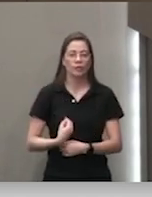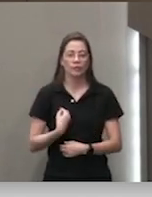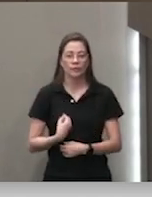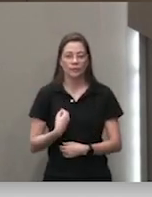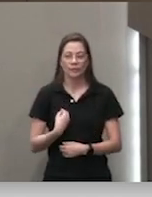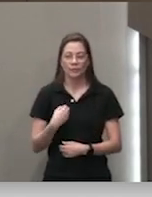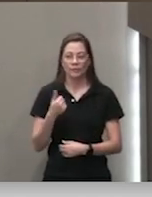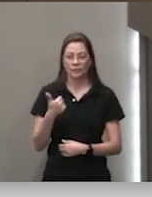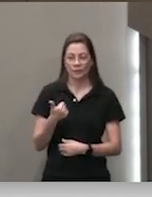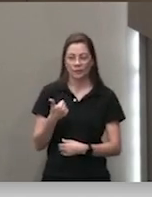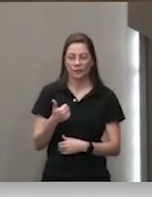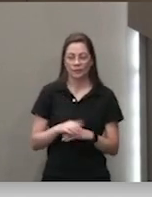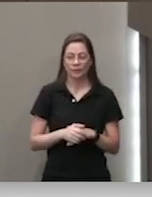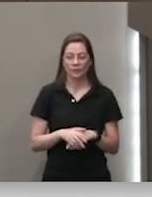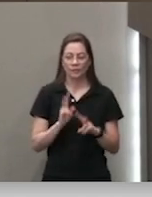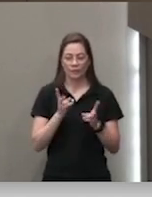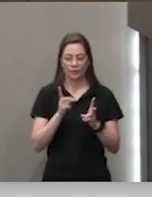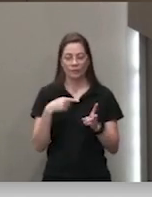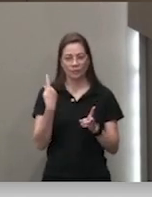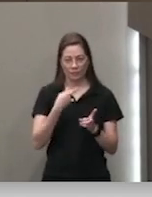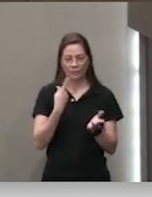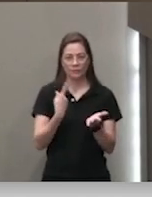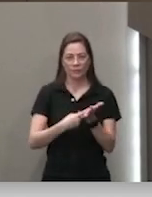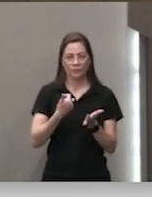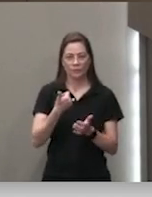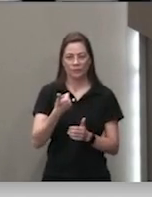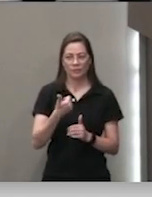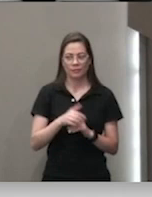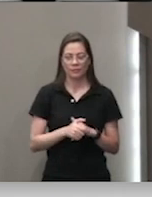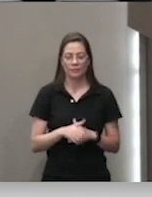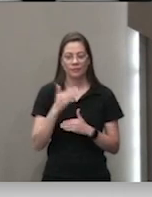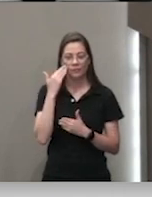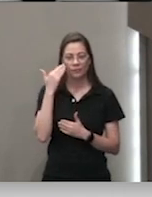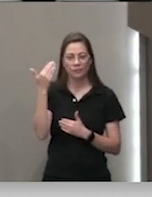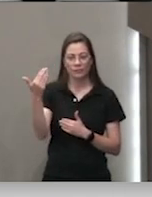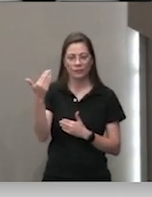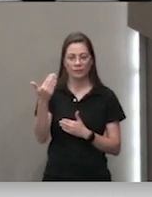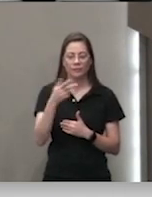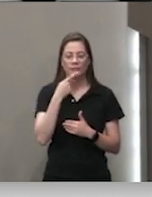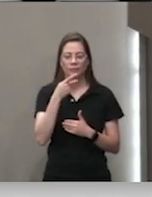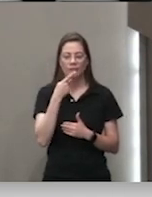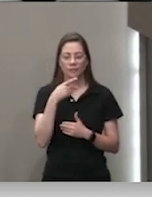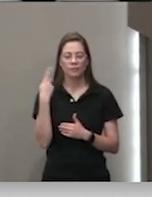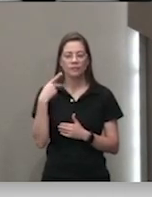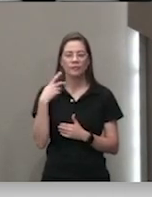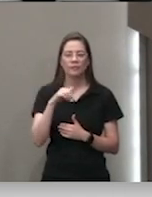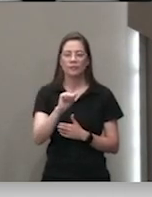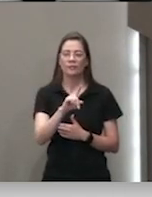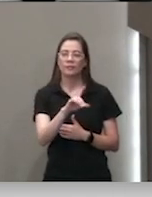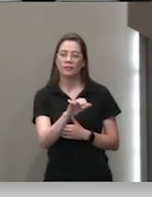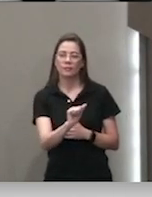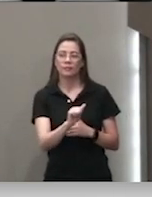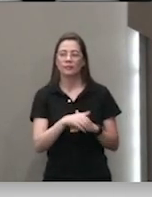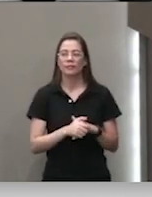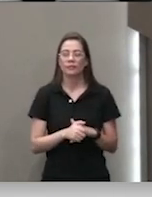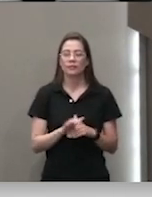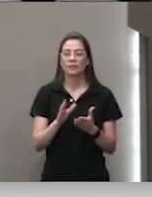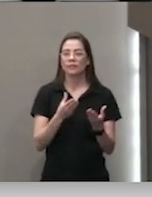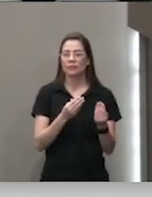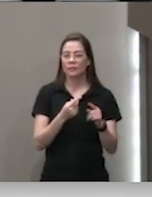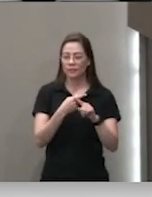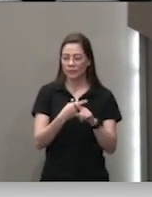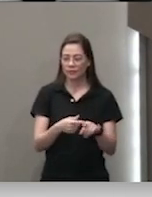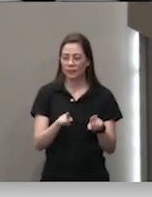Tá? E conte sempre com essa vereadora. Obrigado pelas palavras, vereadora Ada, que muitas